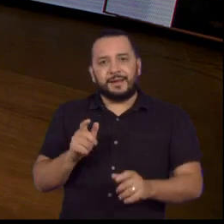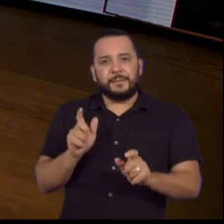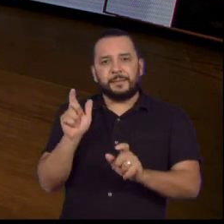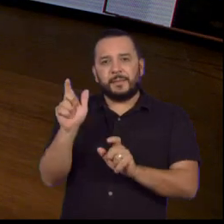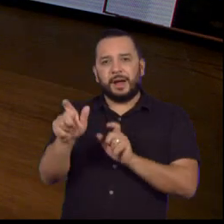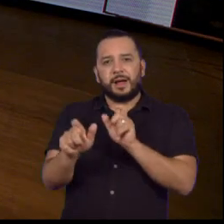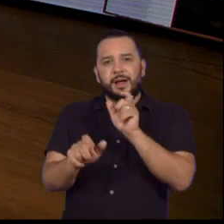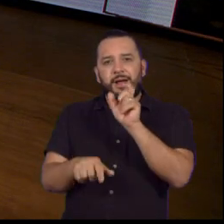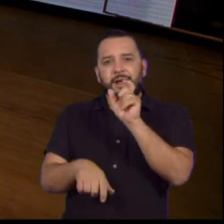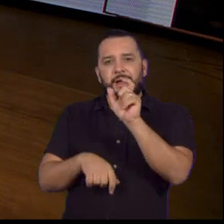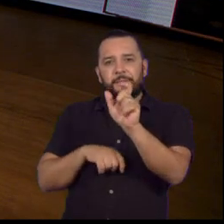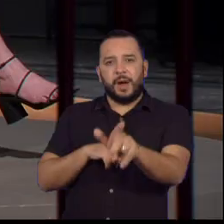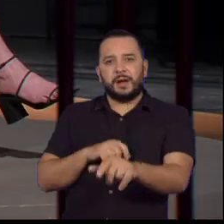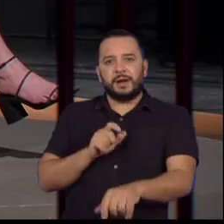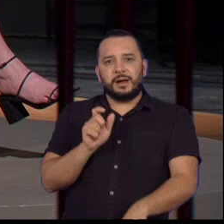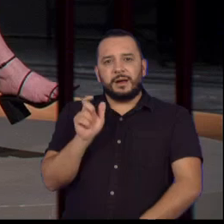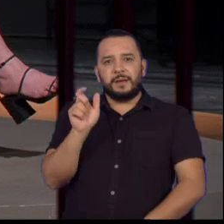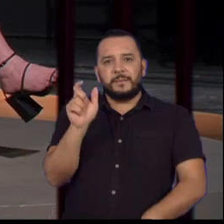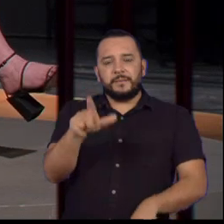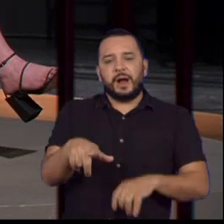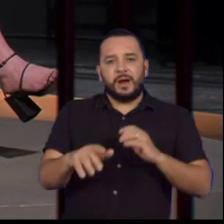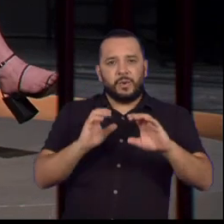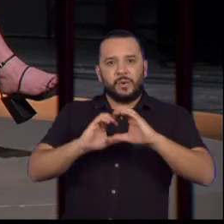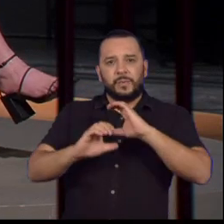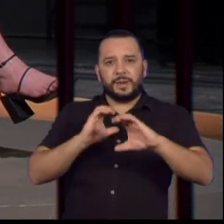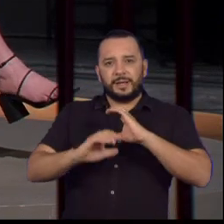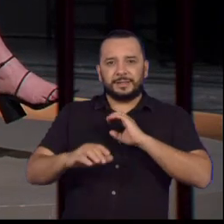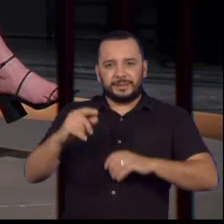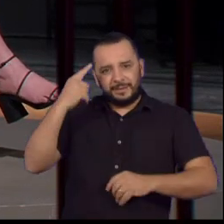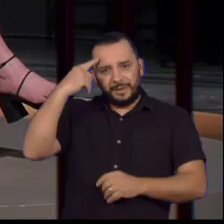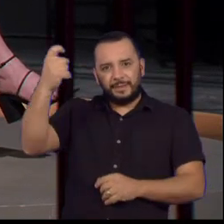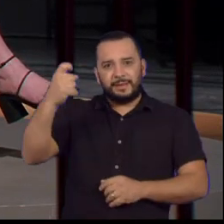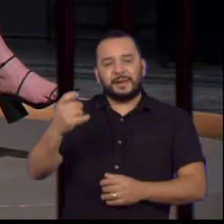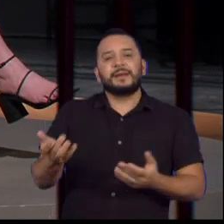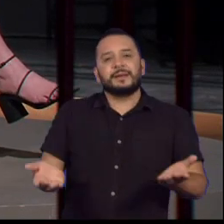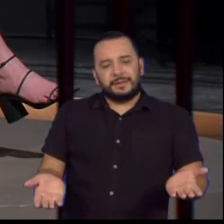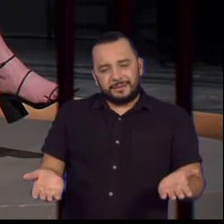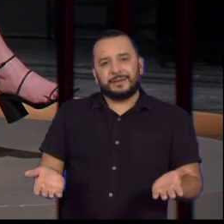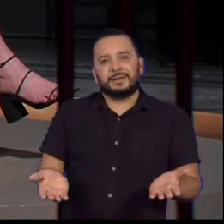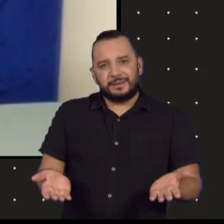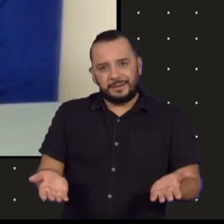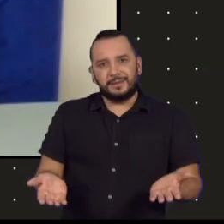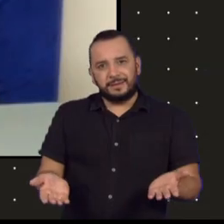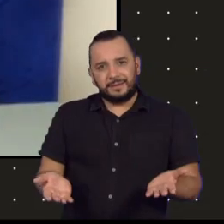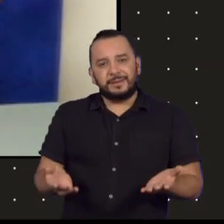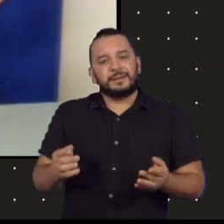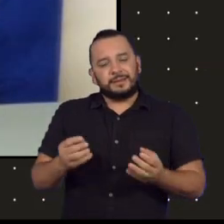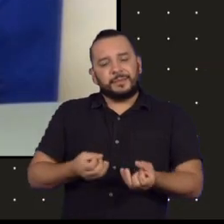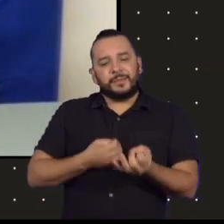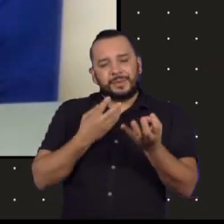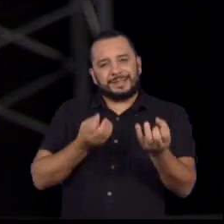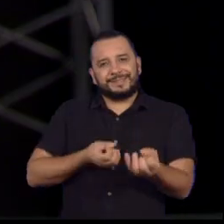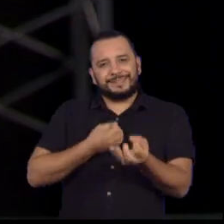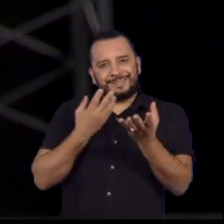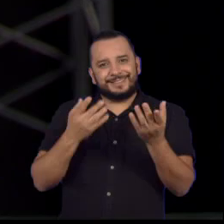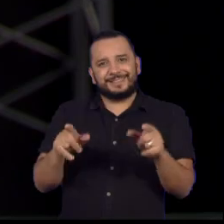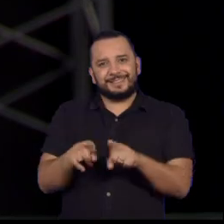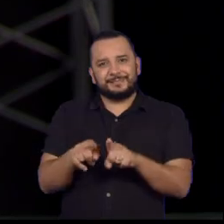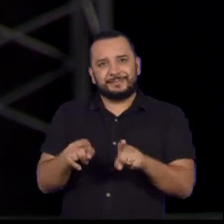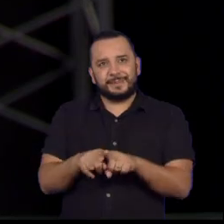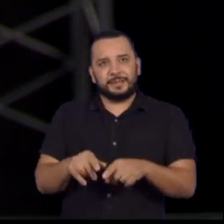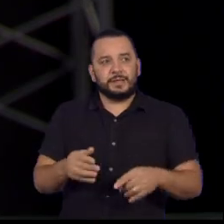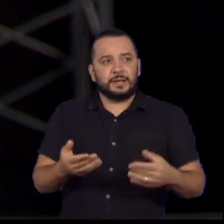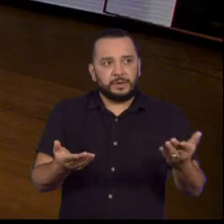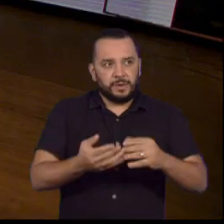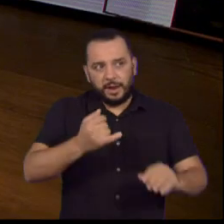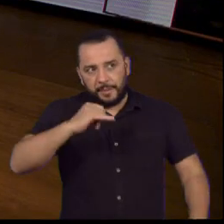palavra, na comunicação da ideia, no caso do Pessoa, da poesia dele, né? Vamos aproveitar